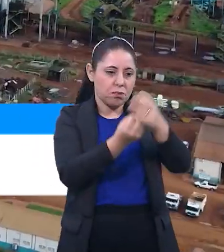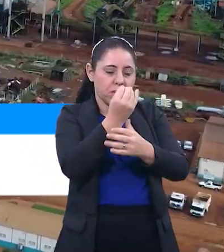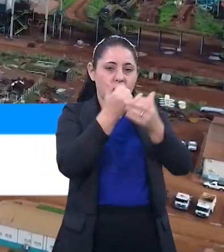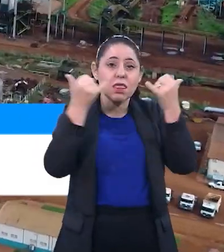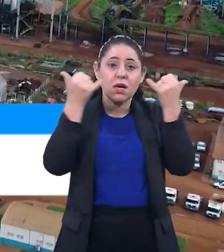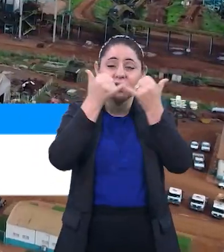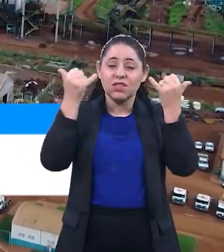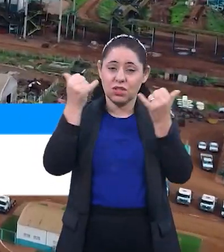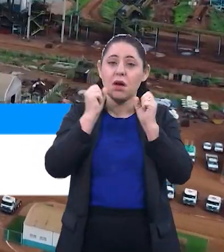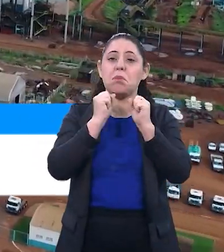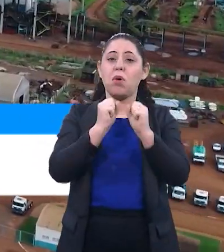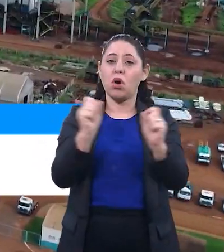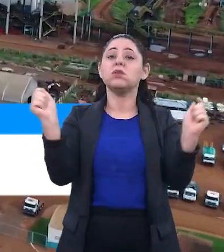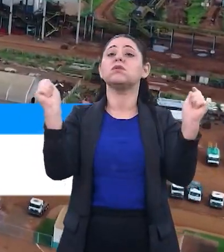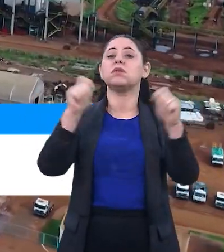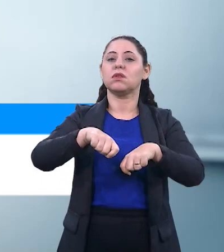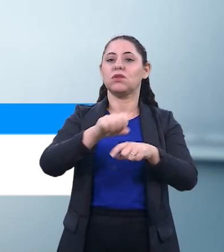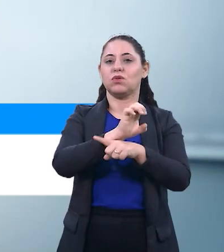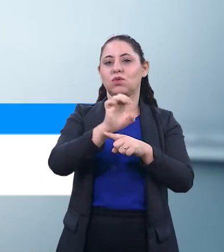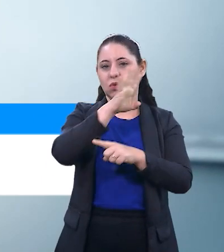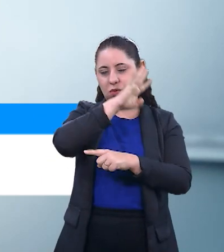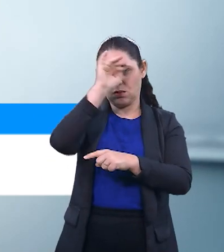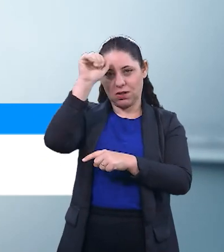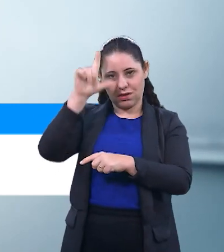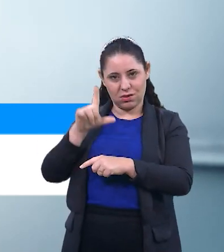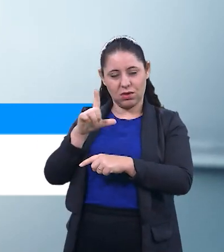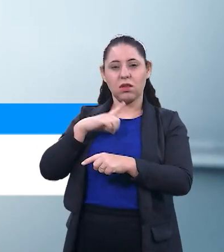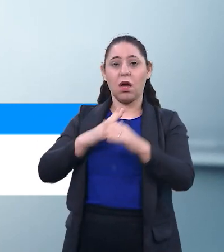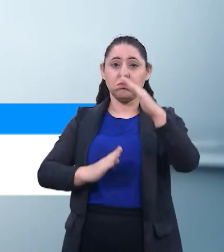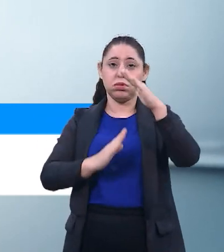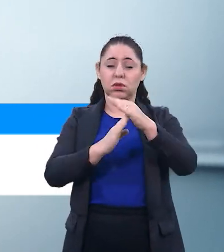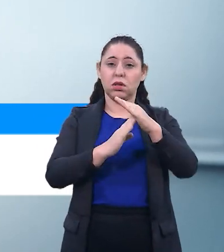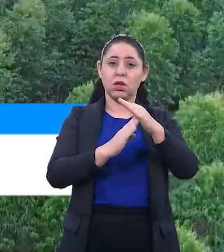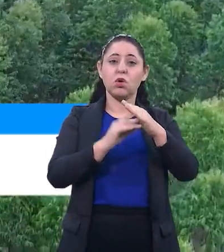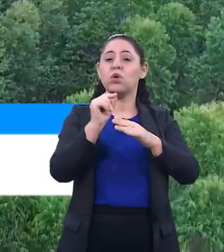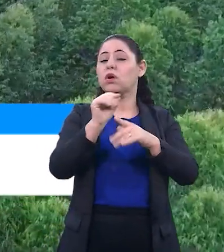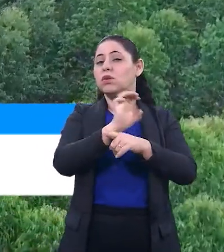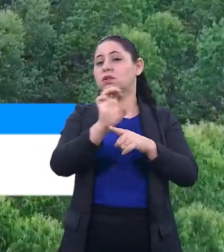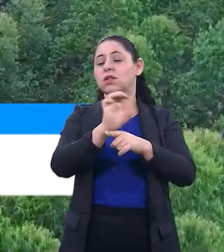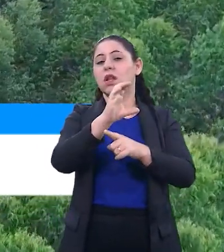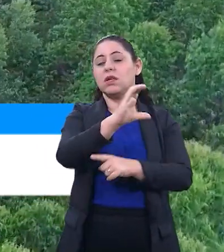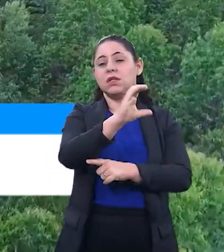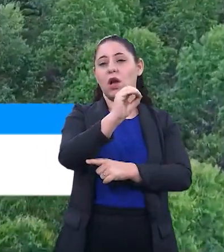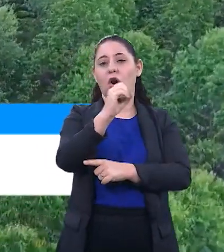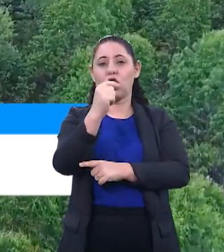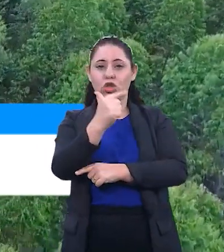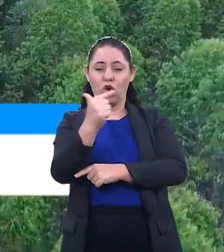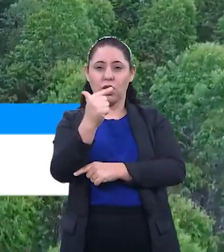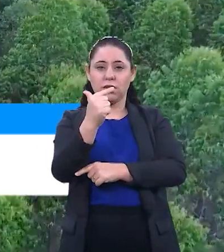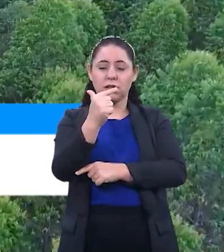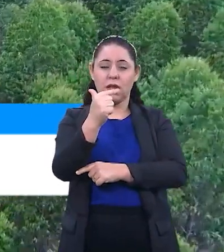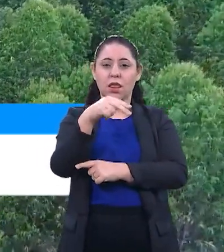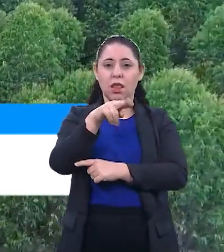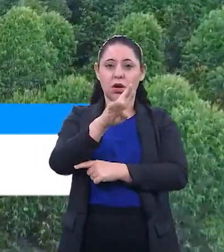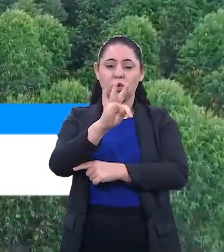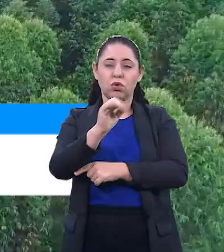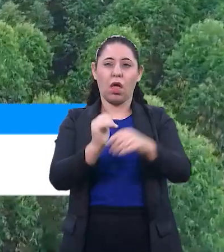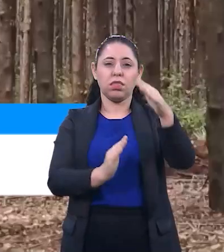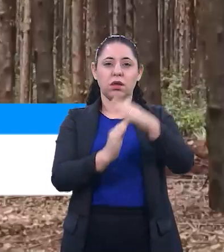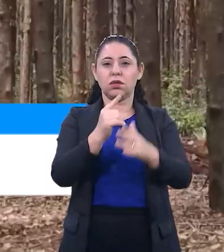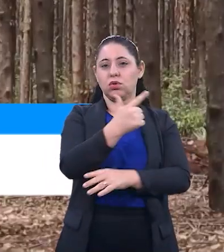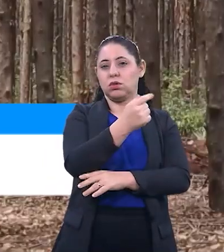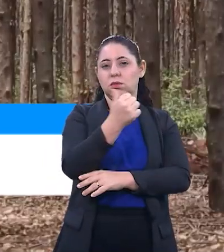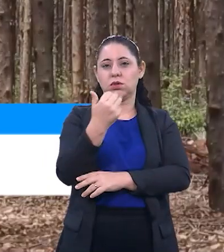produção de energias renováveis pode garantir que Mato Grosso do Sul atinja a meta em ser o estado carbono neutro até